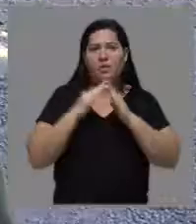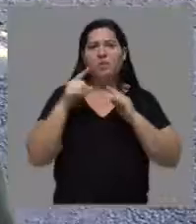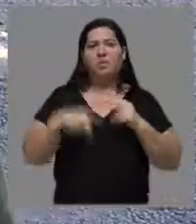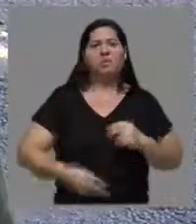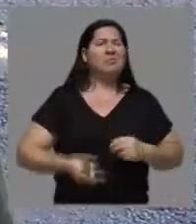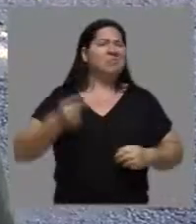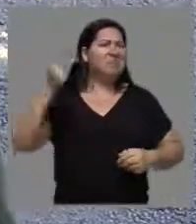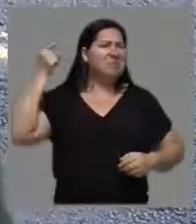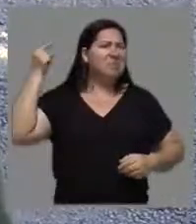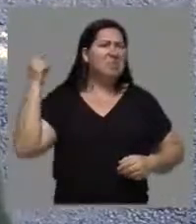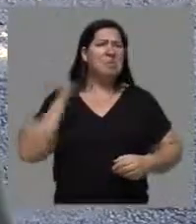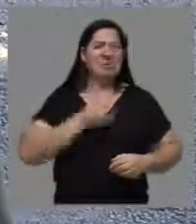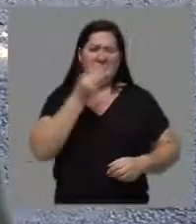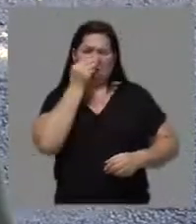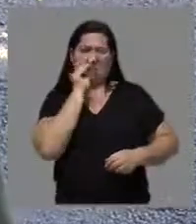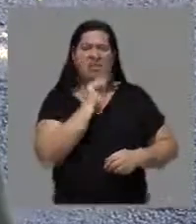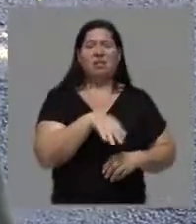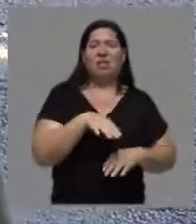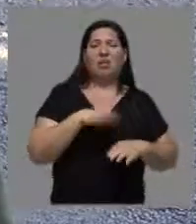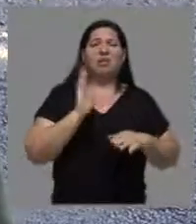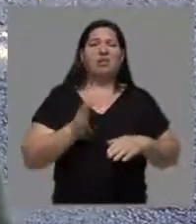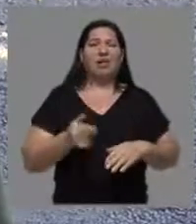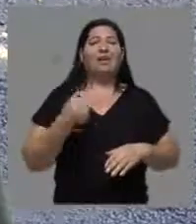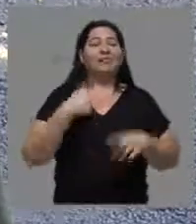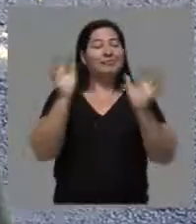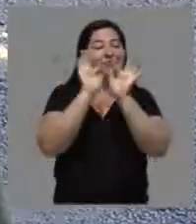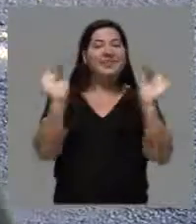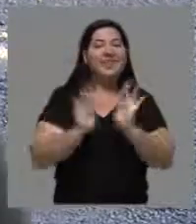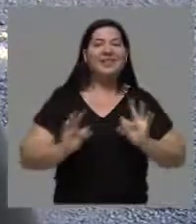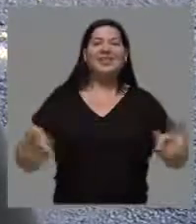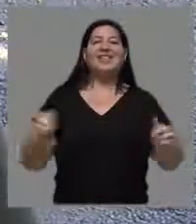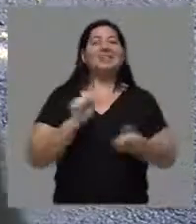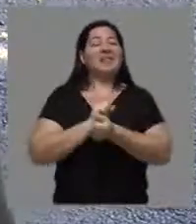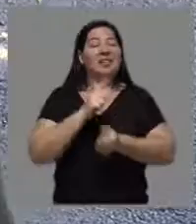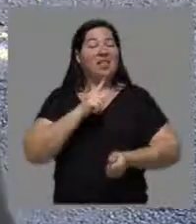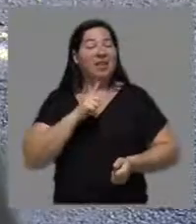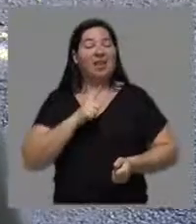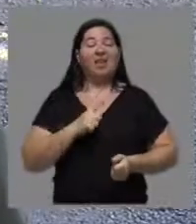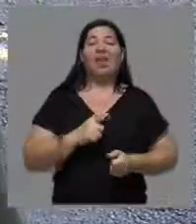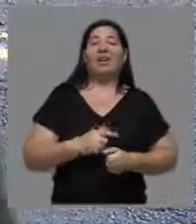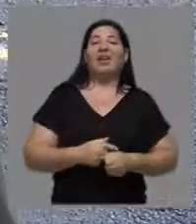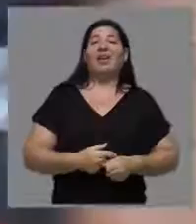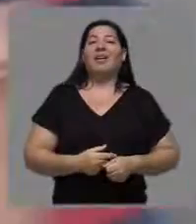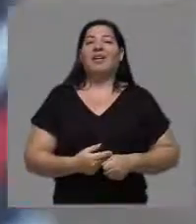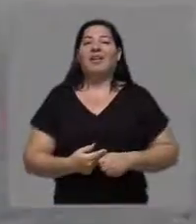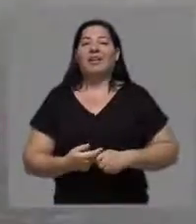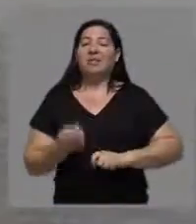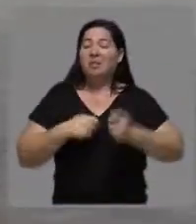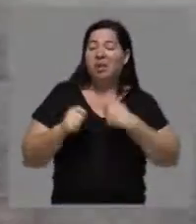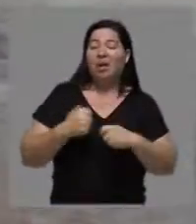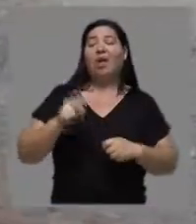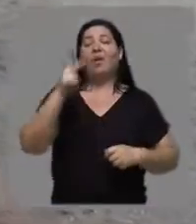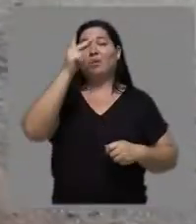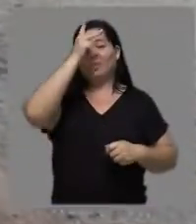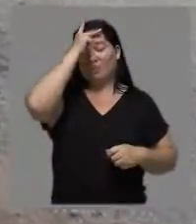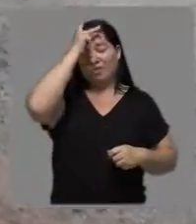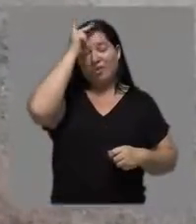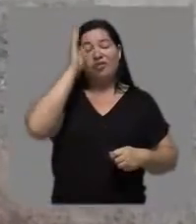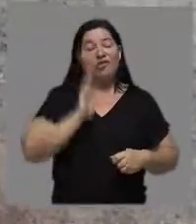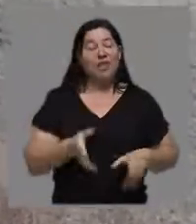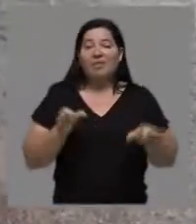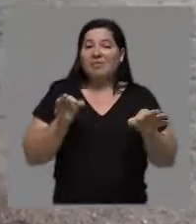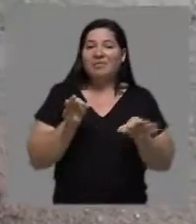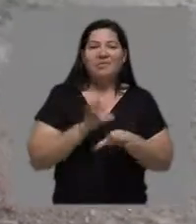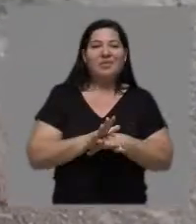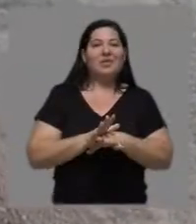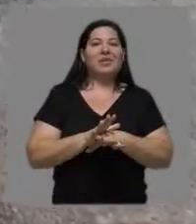abandono. A gente tem falado com a população, estou muito feliz, toda aquela esperança que tinha no governo Lucas vem se concretizando, atendendo prontamente